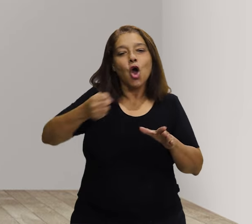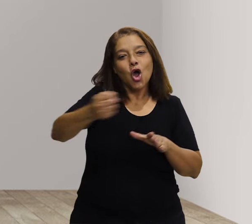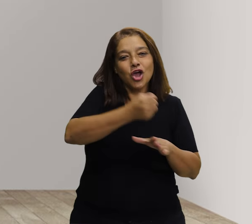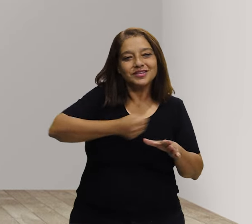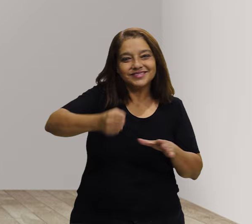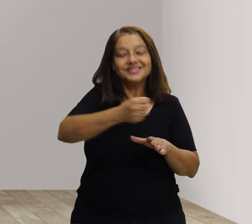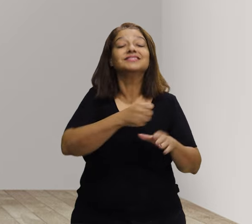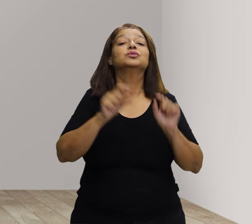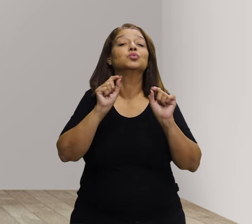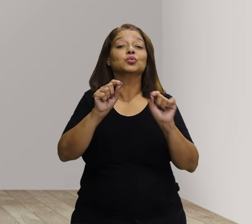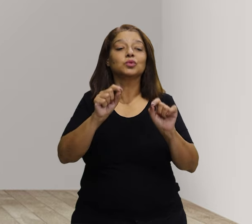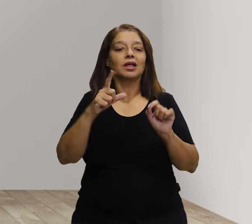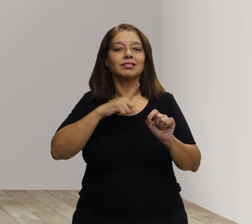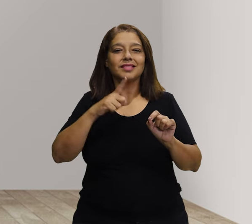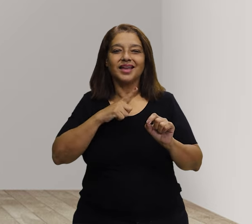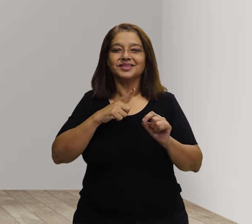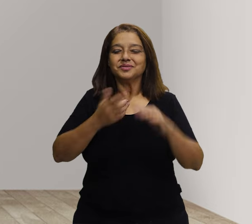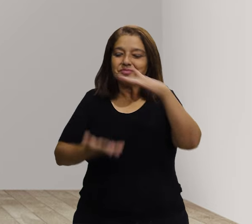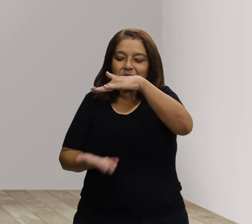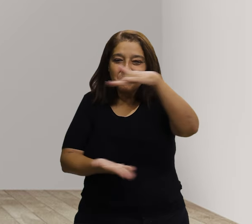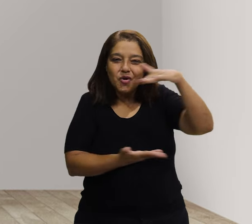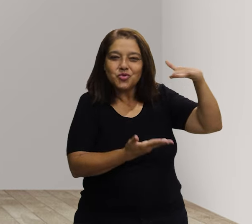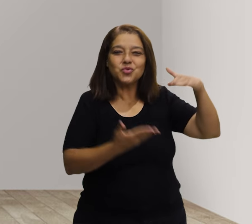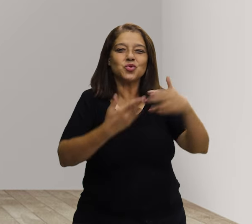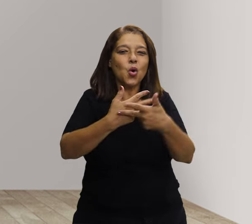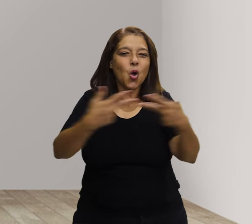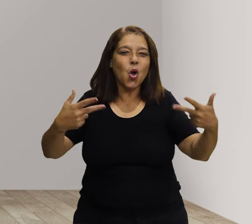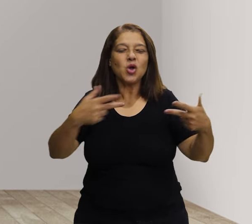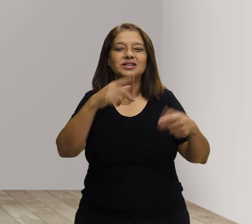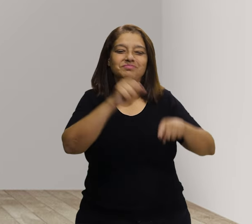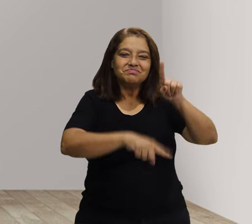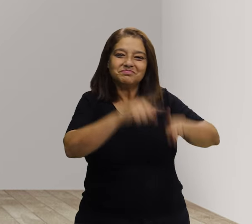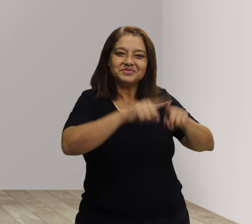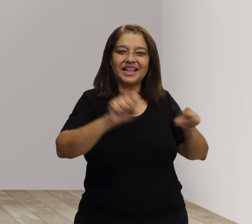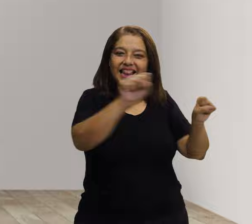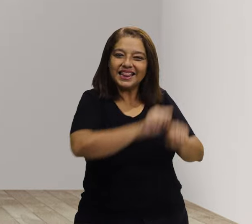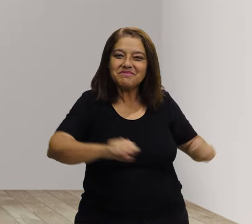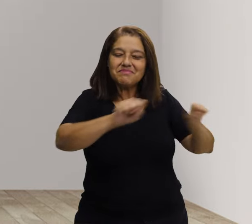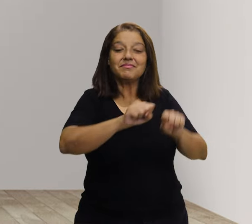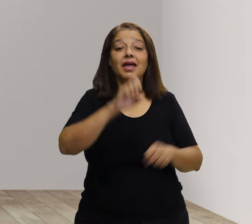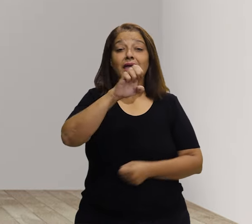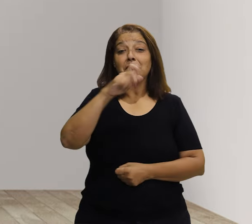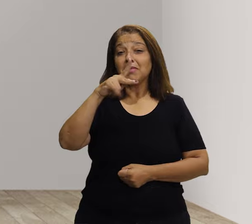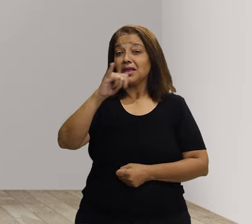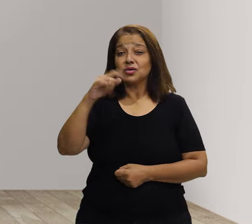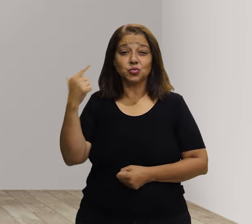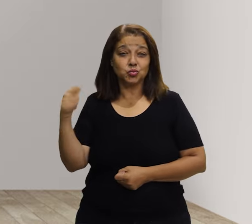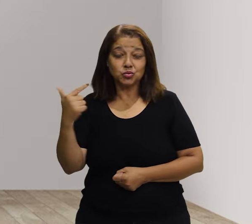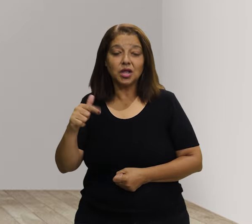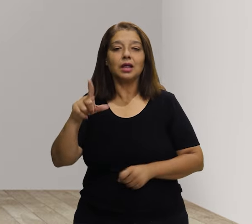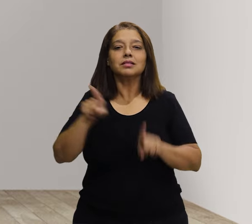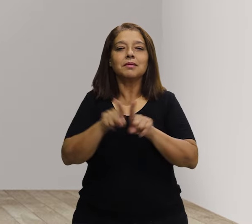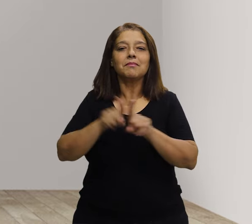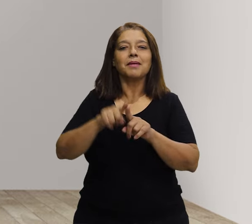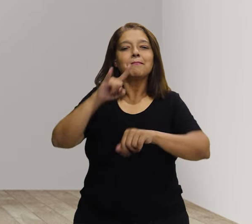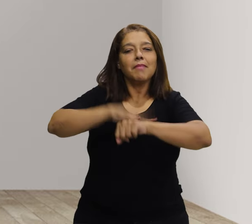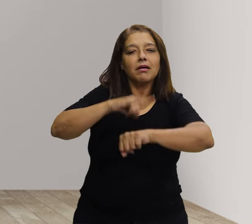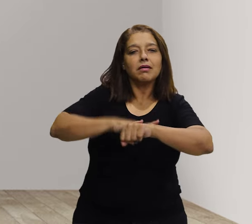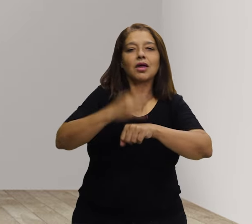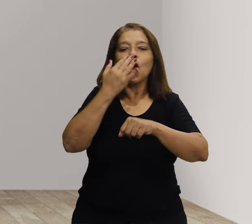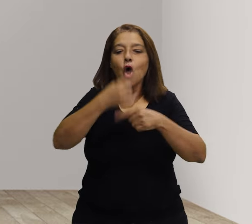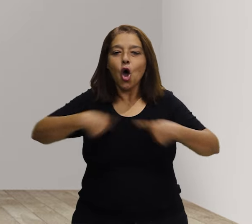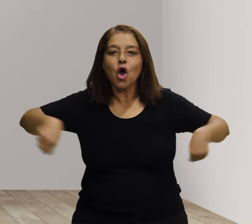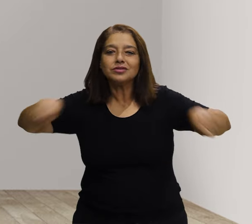EPI adequado, higienização de banheiros e refeitórios e o contato com agentes infecciosos, até mesmo